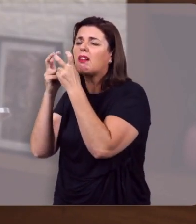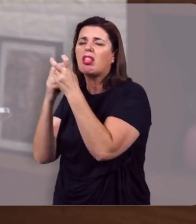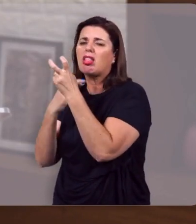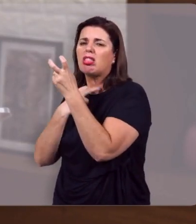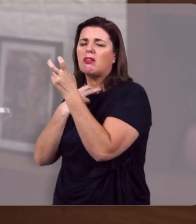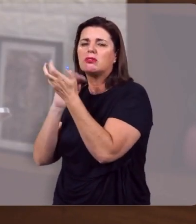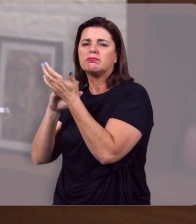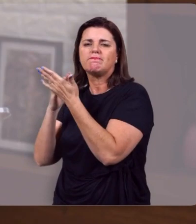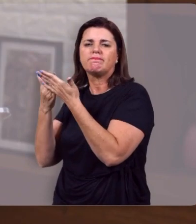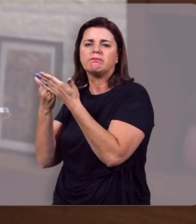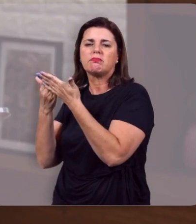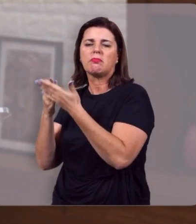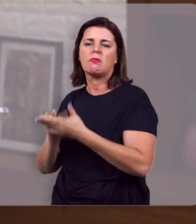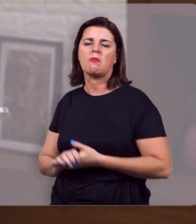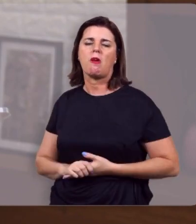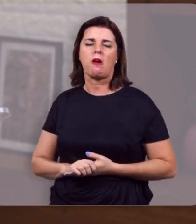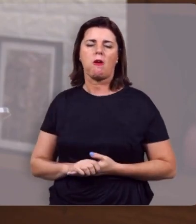gemidos